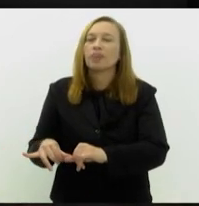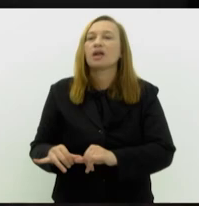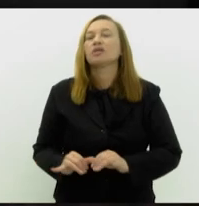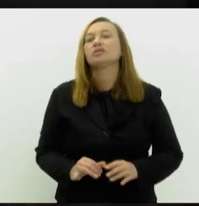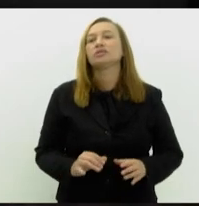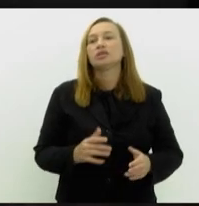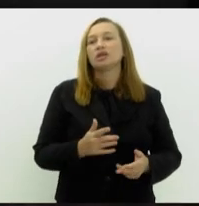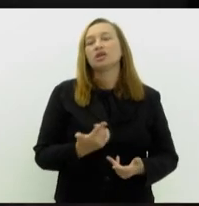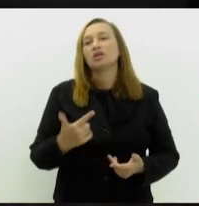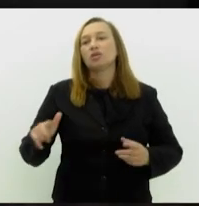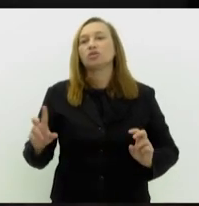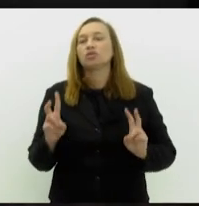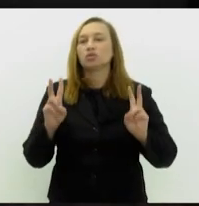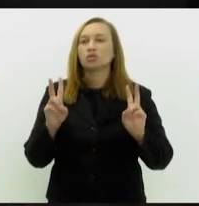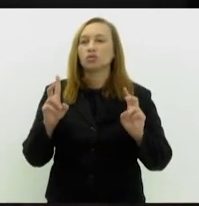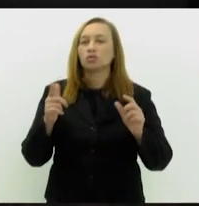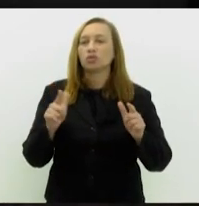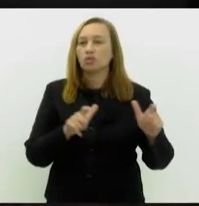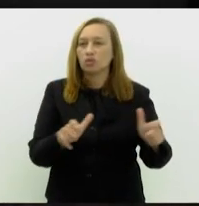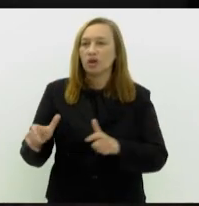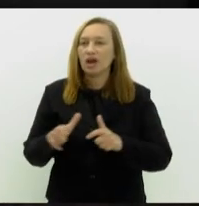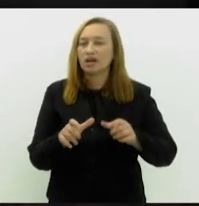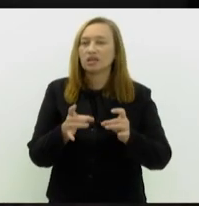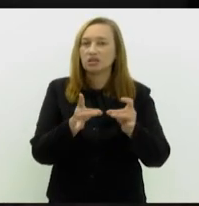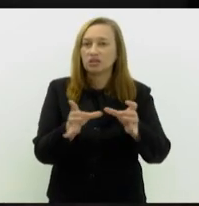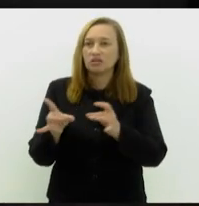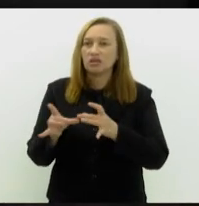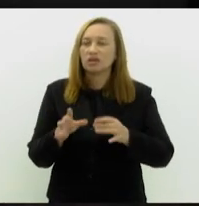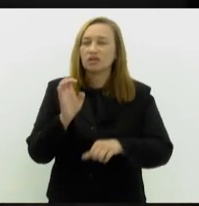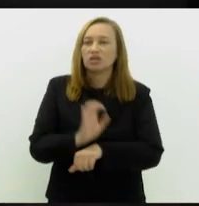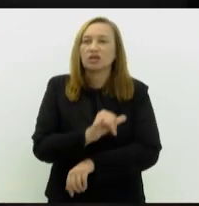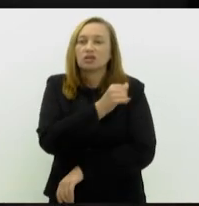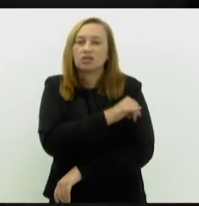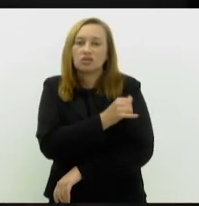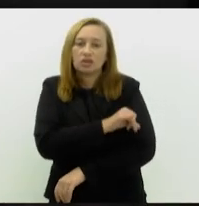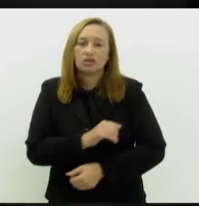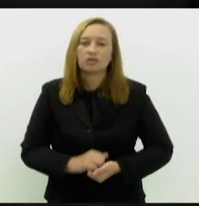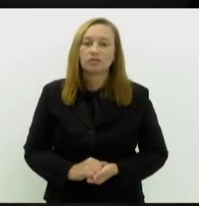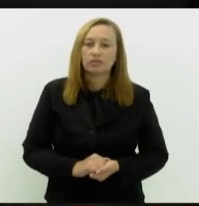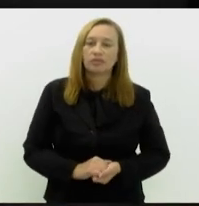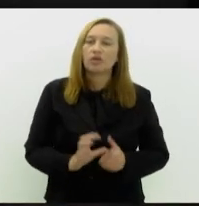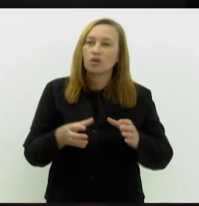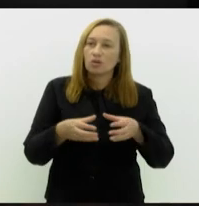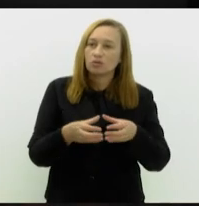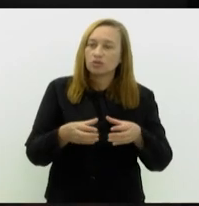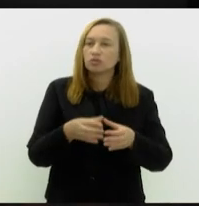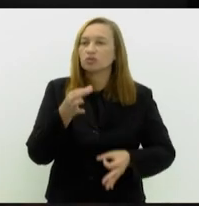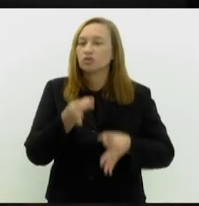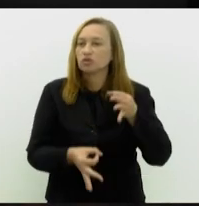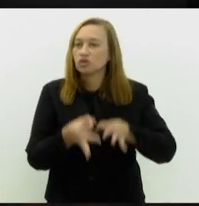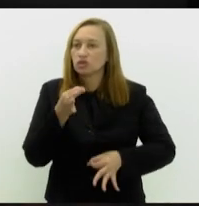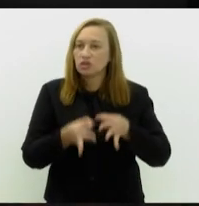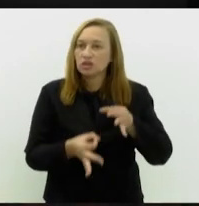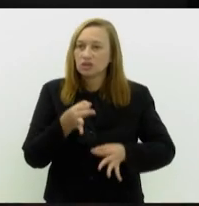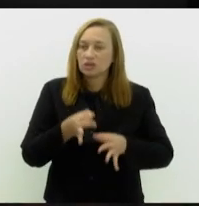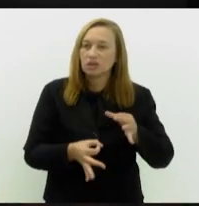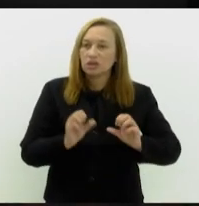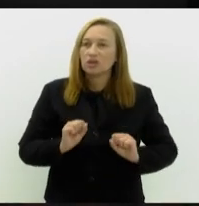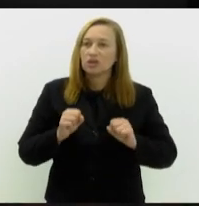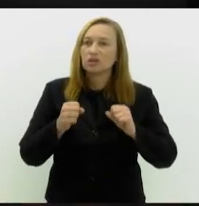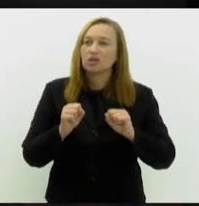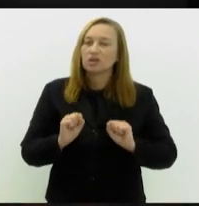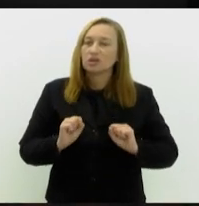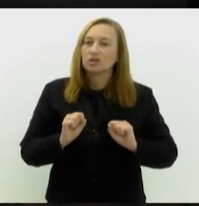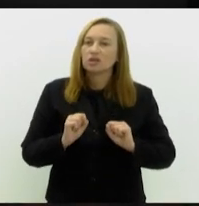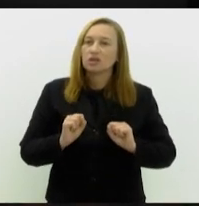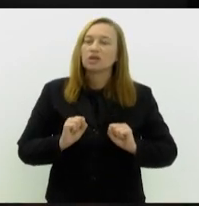demais estabelecimentos comerciais varejistas localizados no estado do Rio de Janeiro. Pendente parecer das comissões de Constituição e Justiça, Defesa do Consumidor,